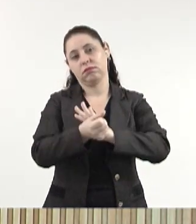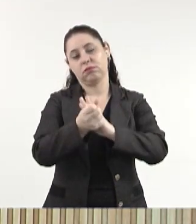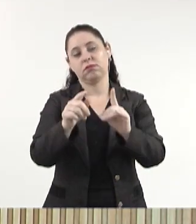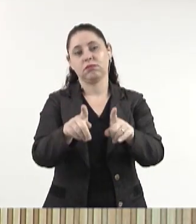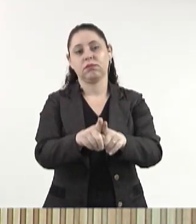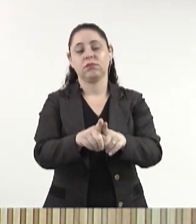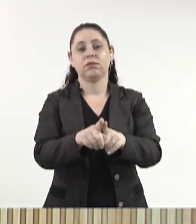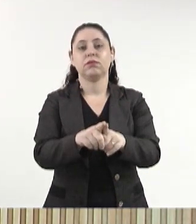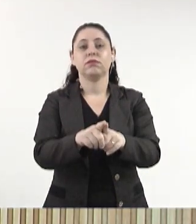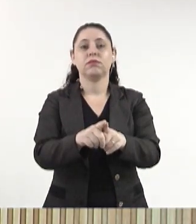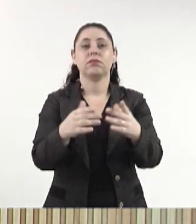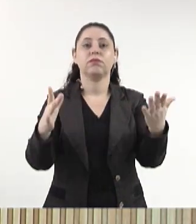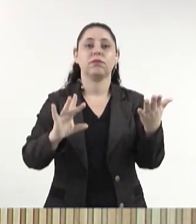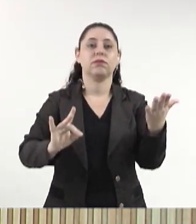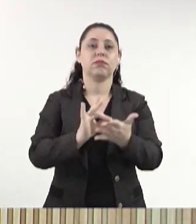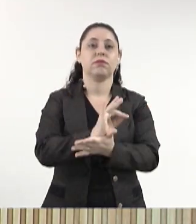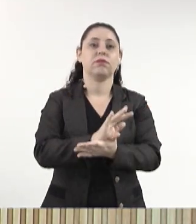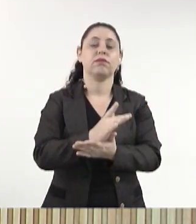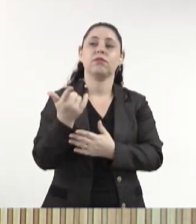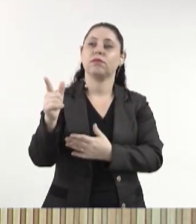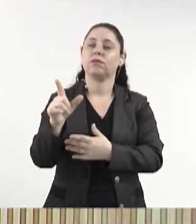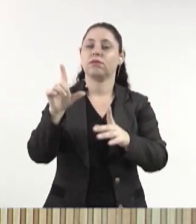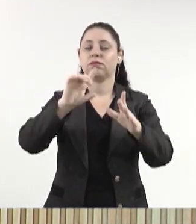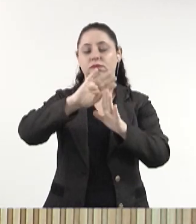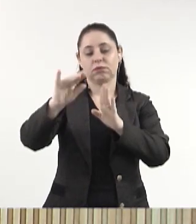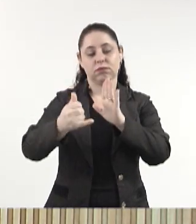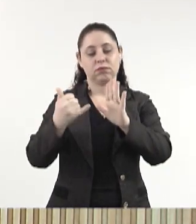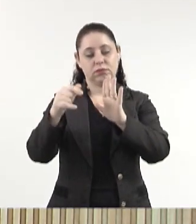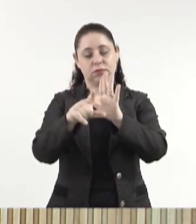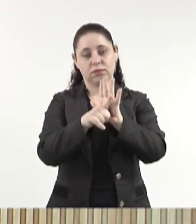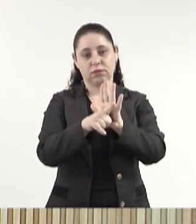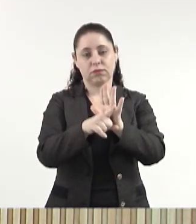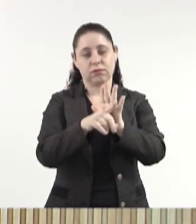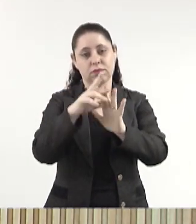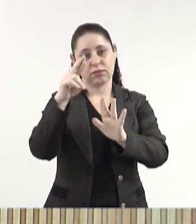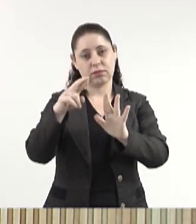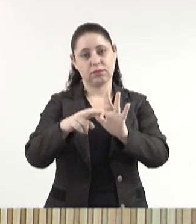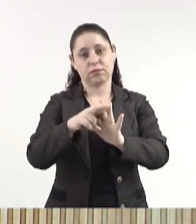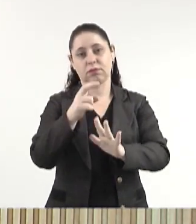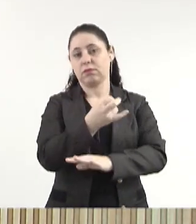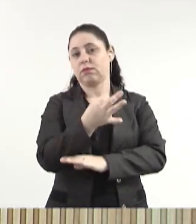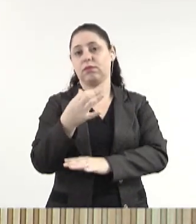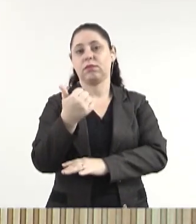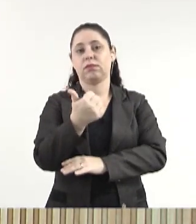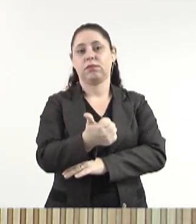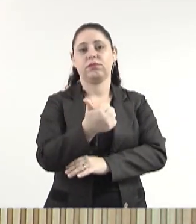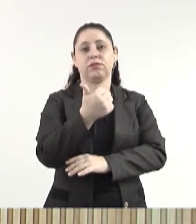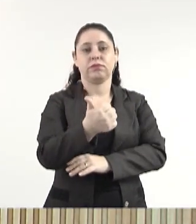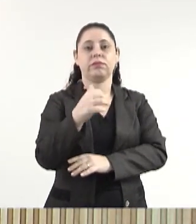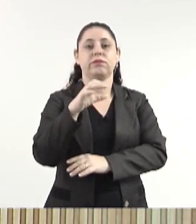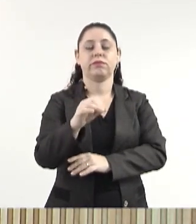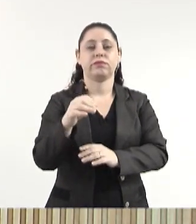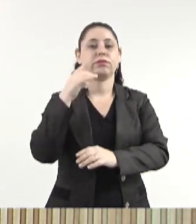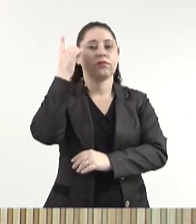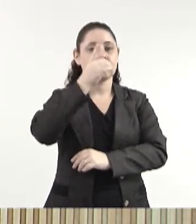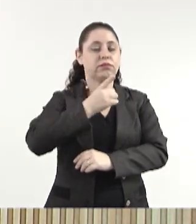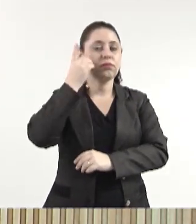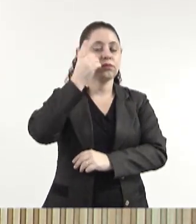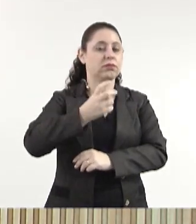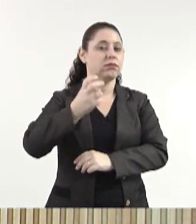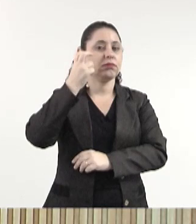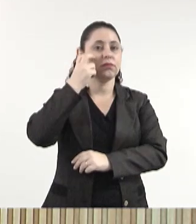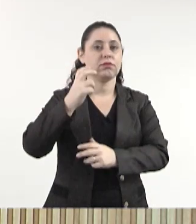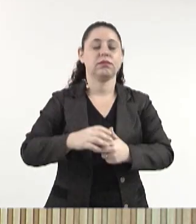Também, então, como eu disse, seguindo para sanção. Próximo item. Projeto de resolução de número 110, o autor é o deputado